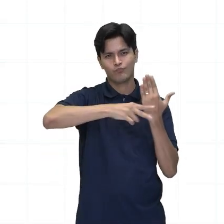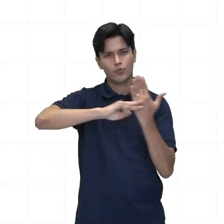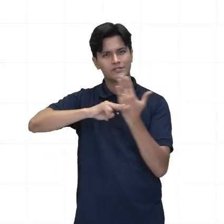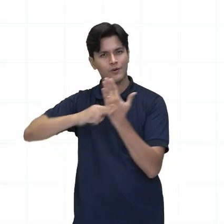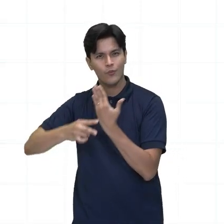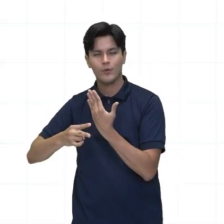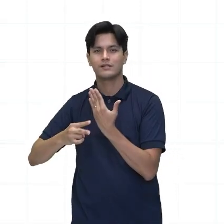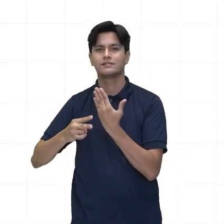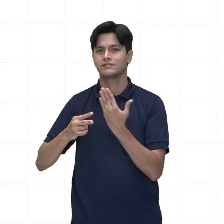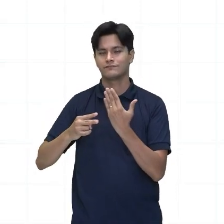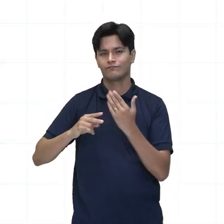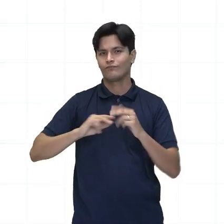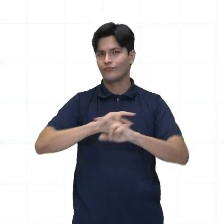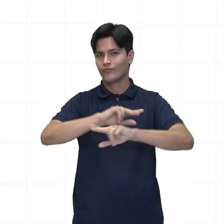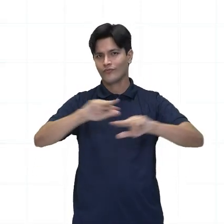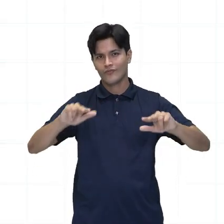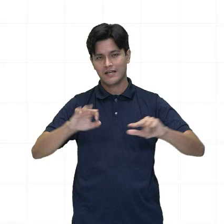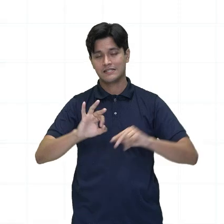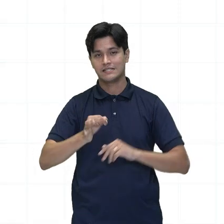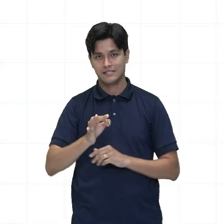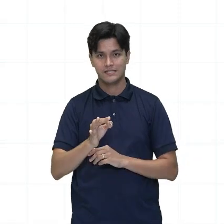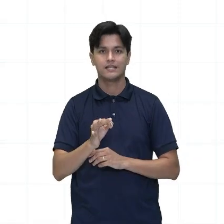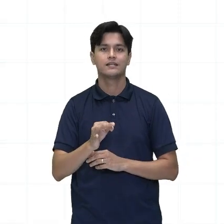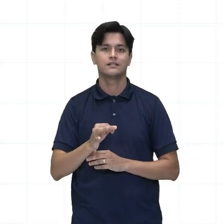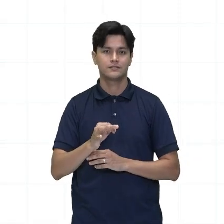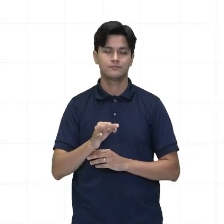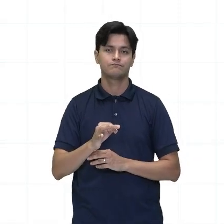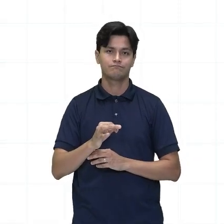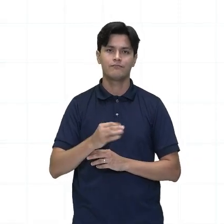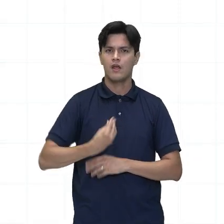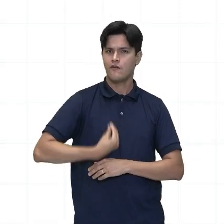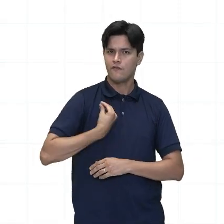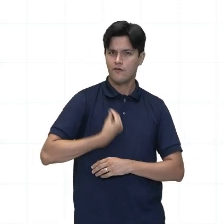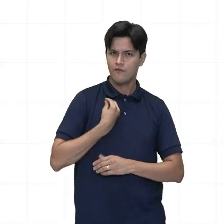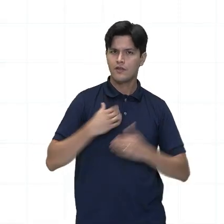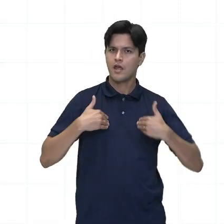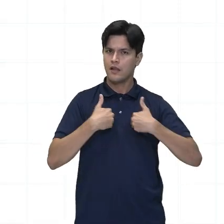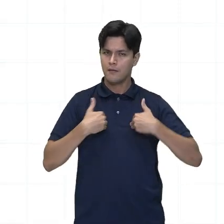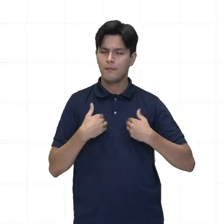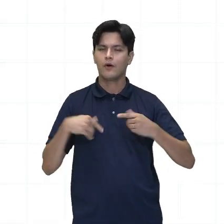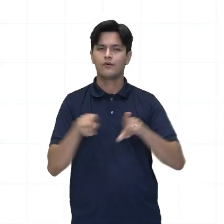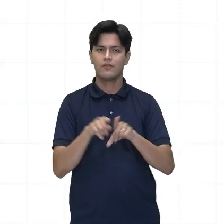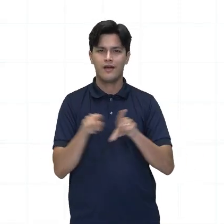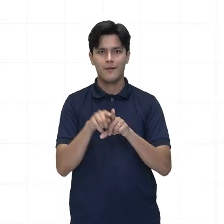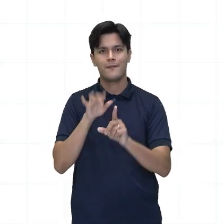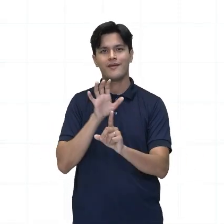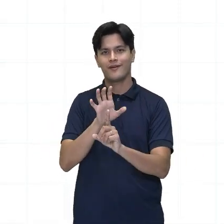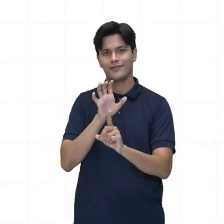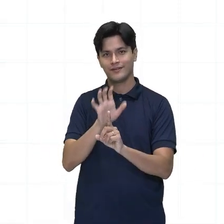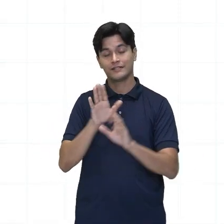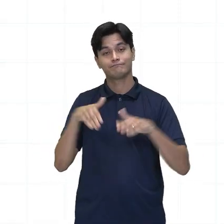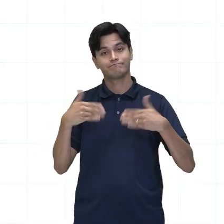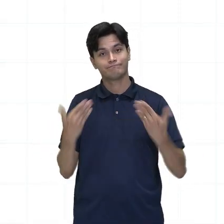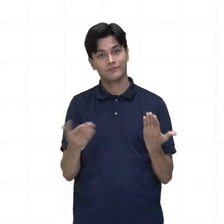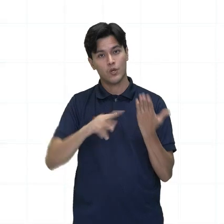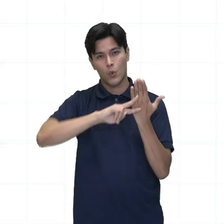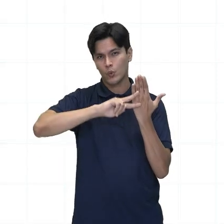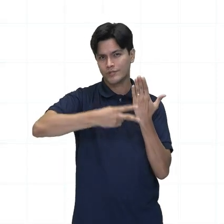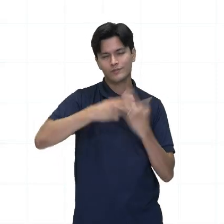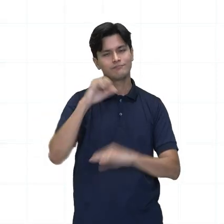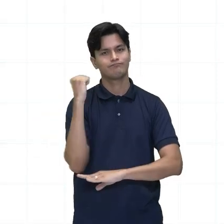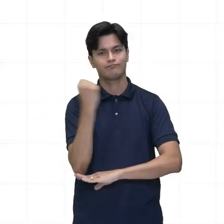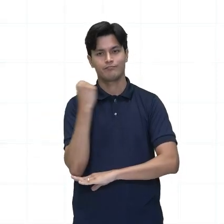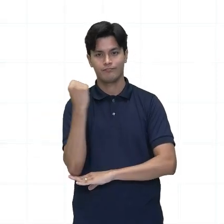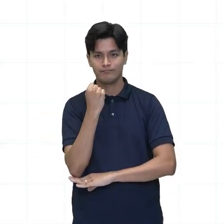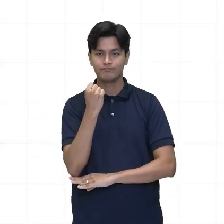nessa região também vão ser afetados, também vão diminuir, e aí vai gerar graves consequências, né? Você está vendo